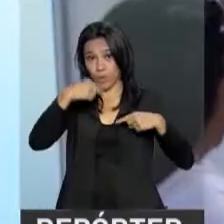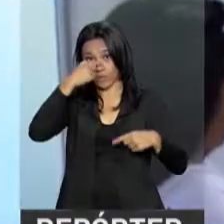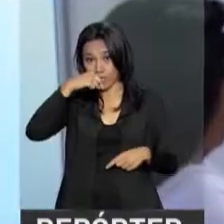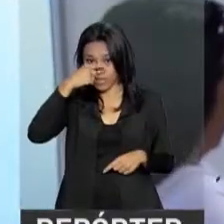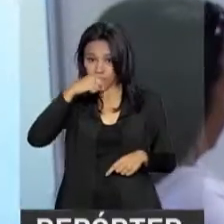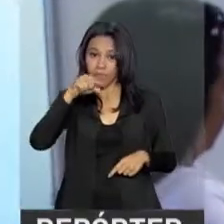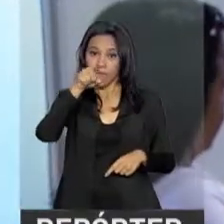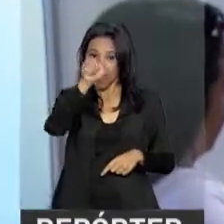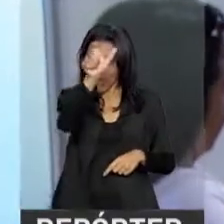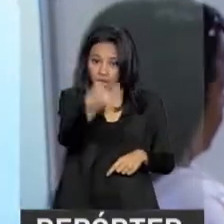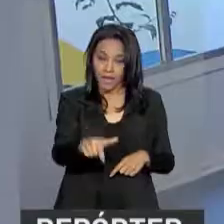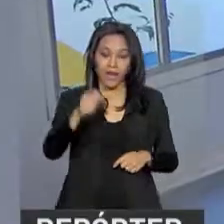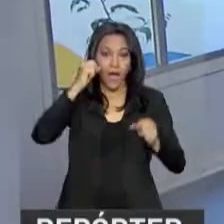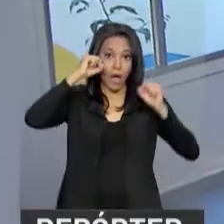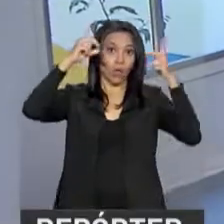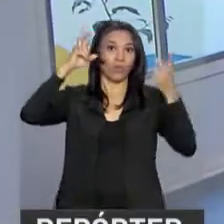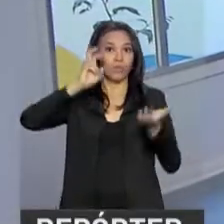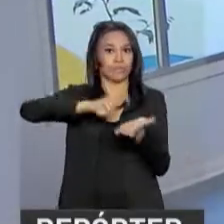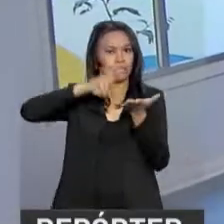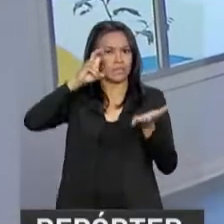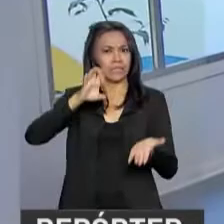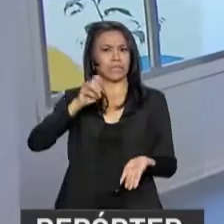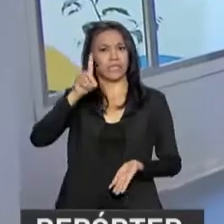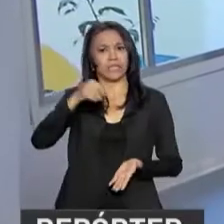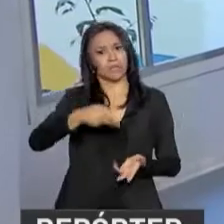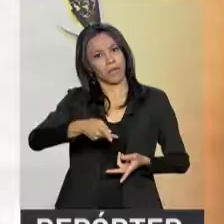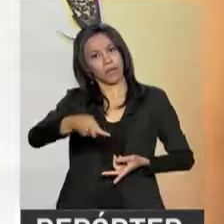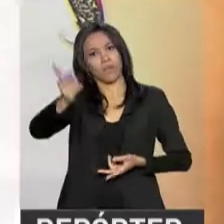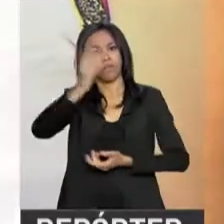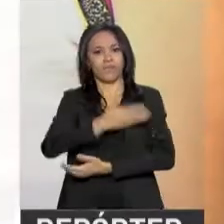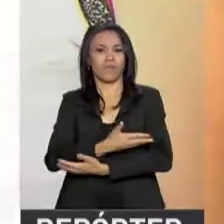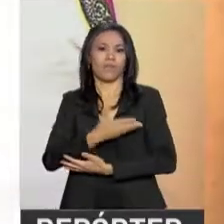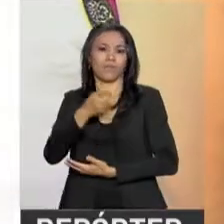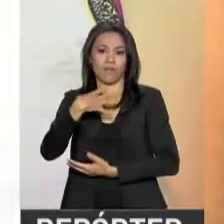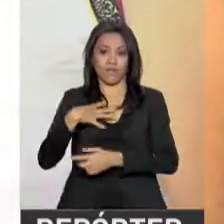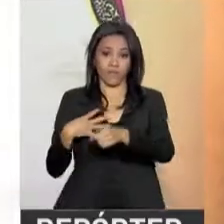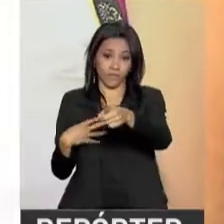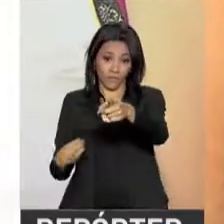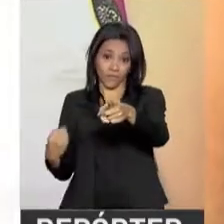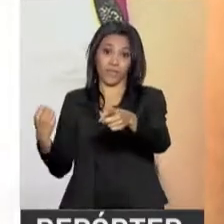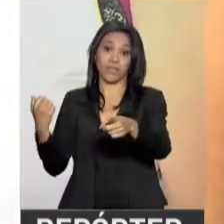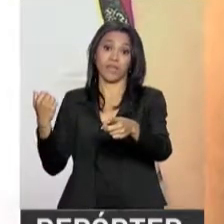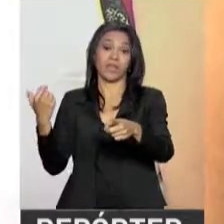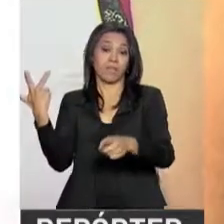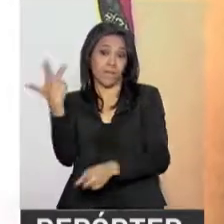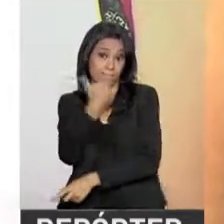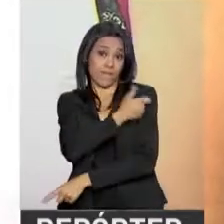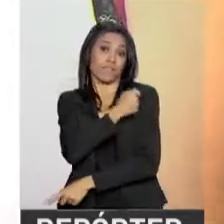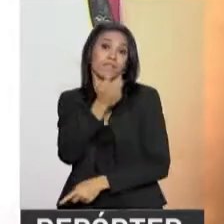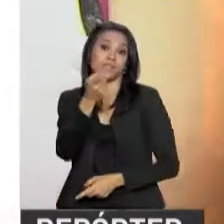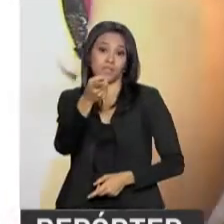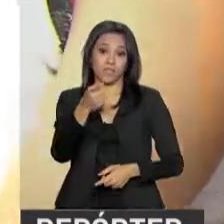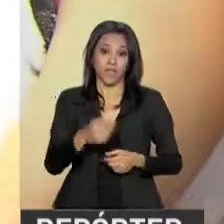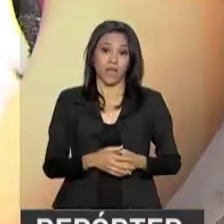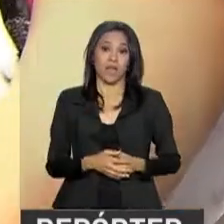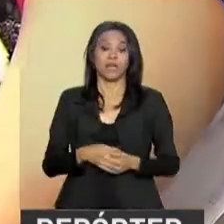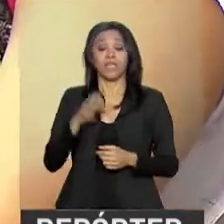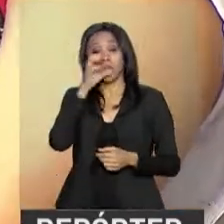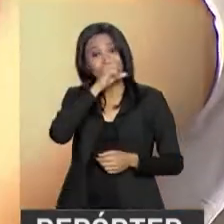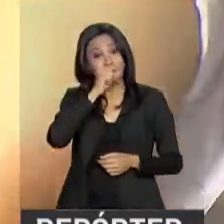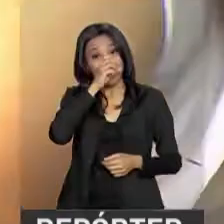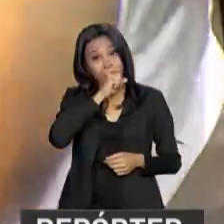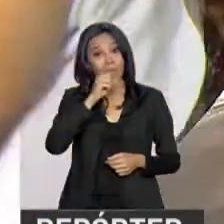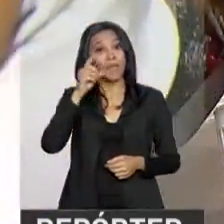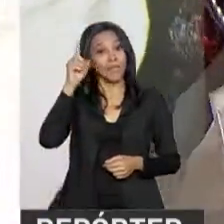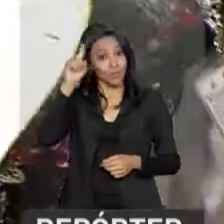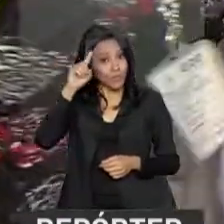Jéssica conta que acordou cedo para levar a pequena Raíssa ao posto. Ela não queria perder a oportunidade de vacinar a filha e o sábado era o